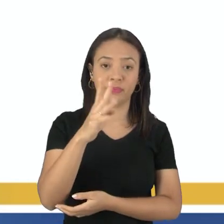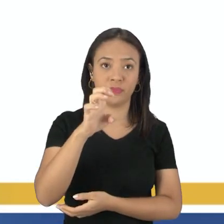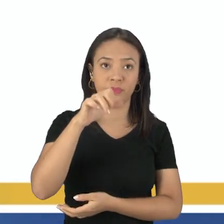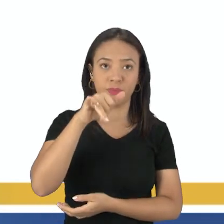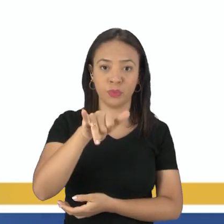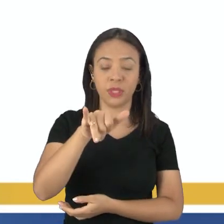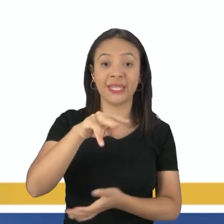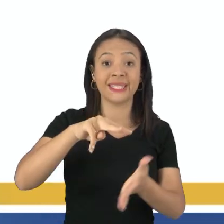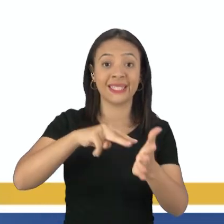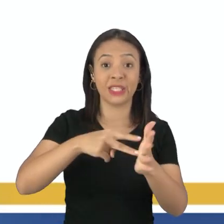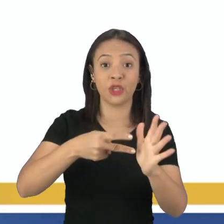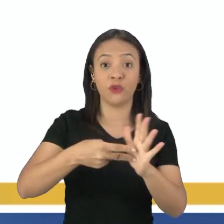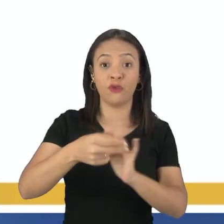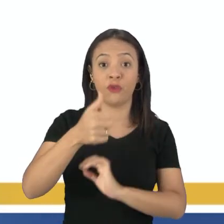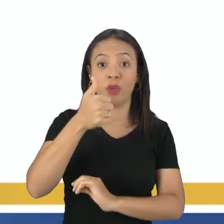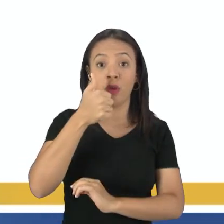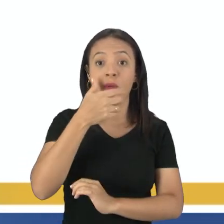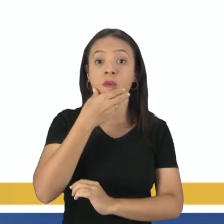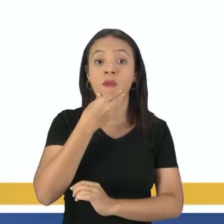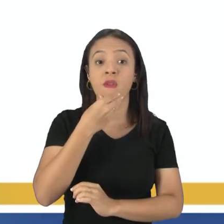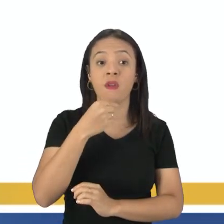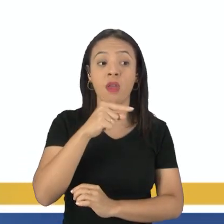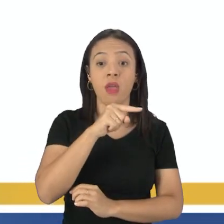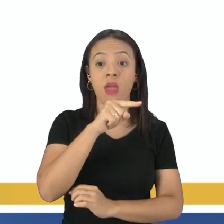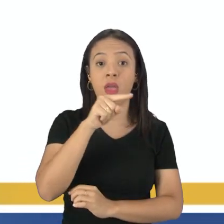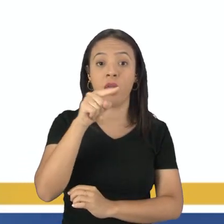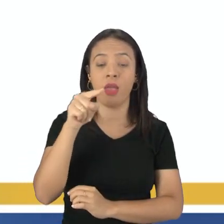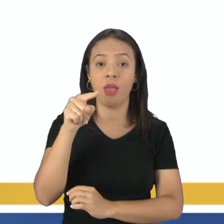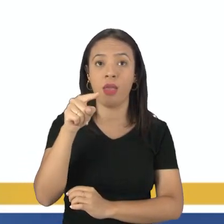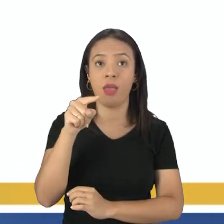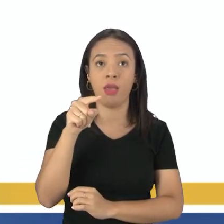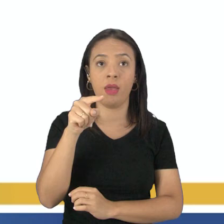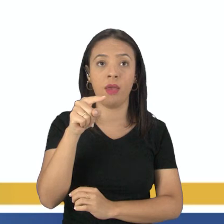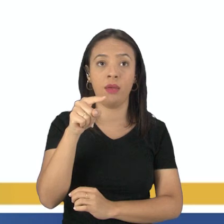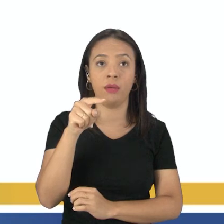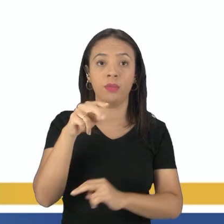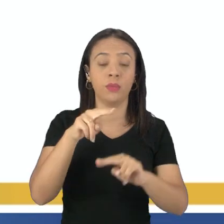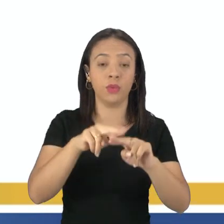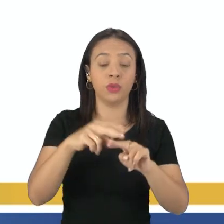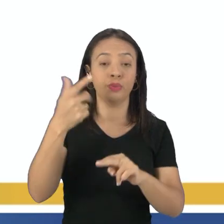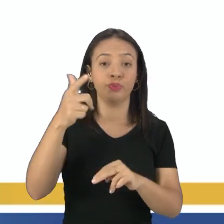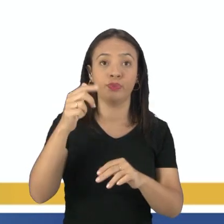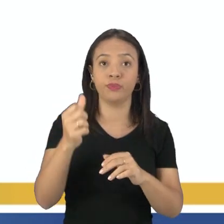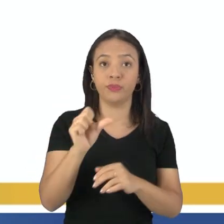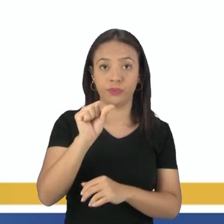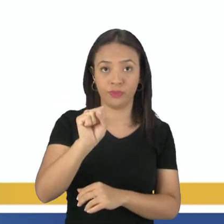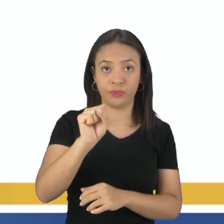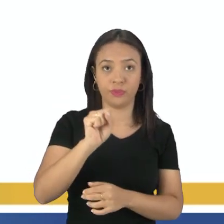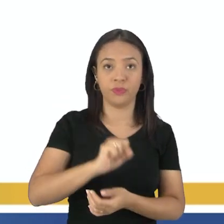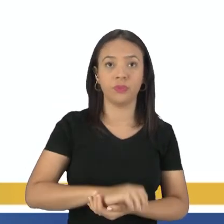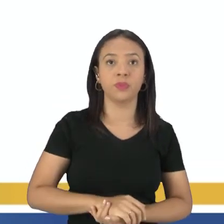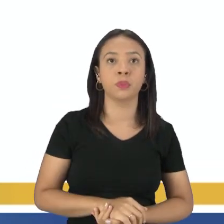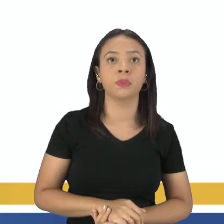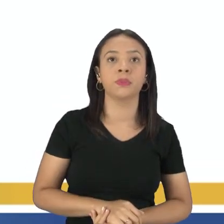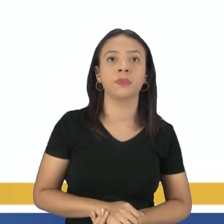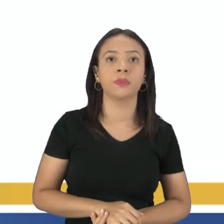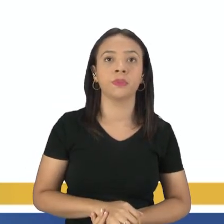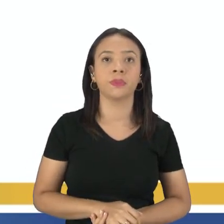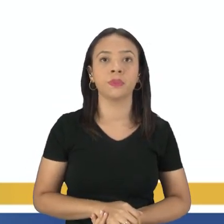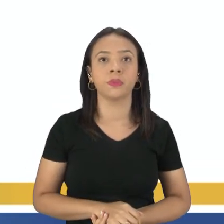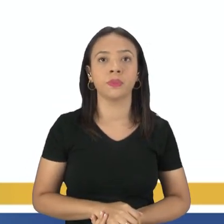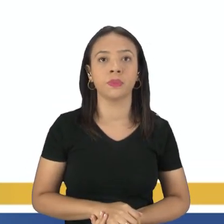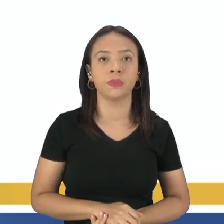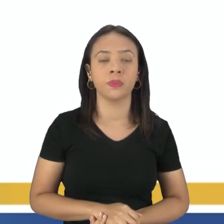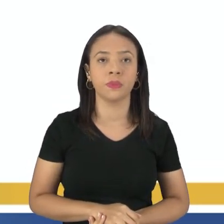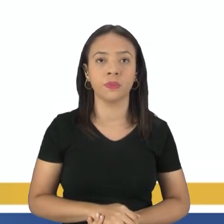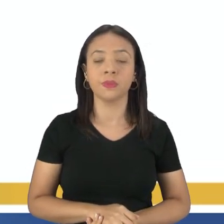significa eles, então, plural, o verbo não leva S. They have many